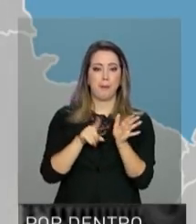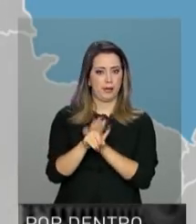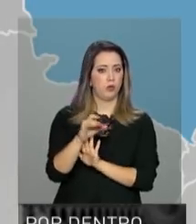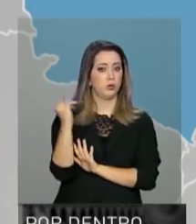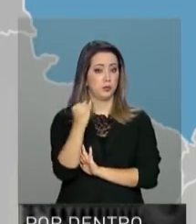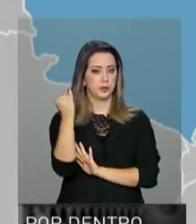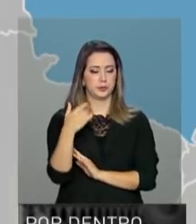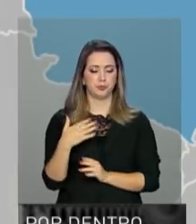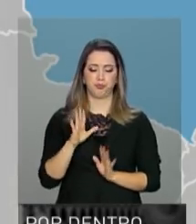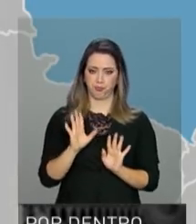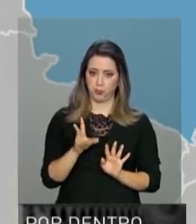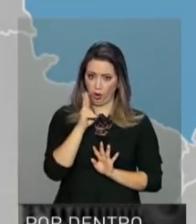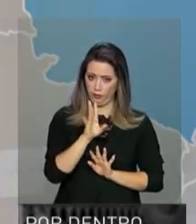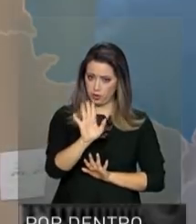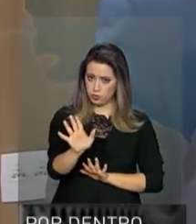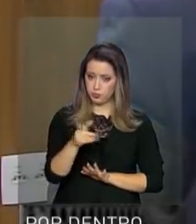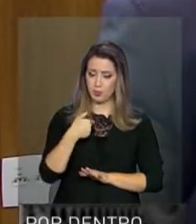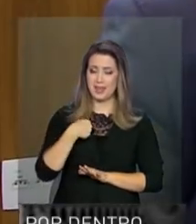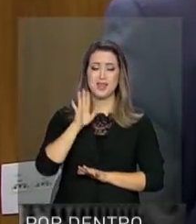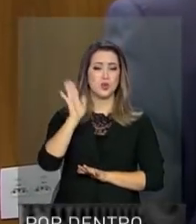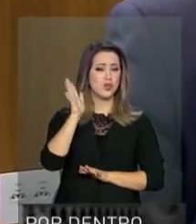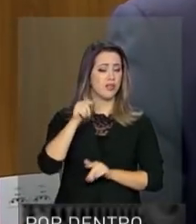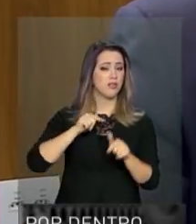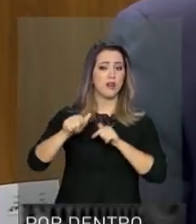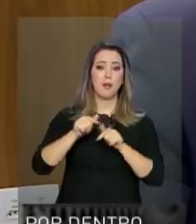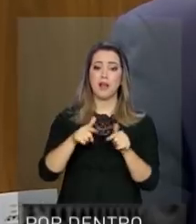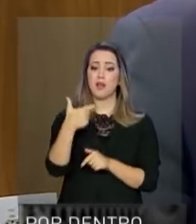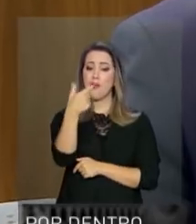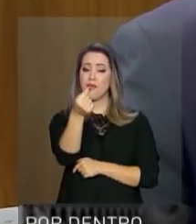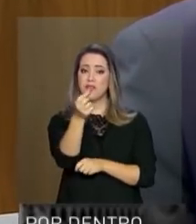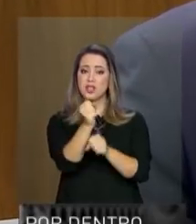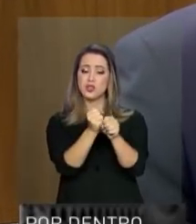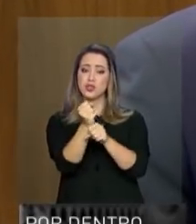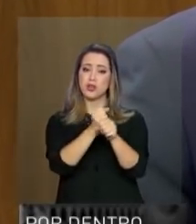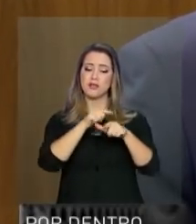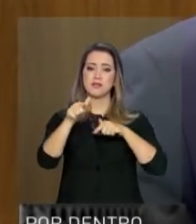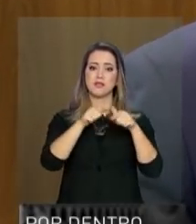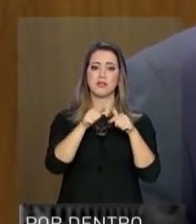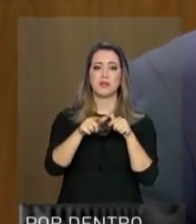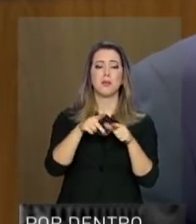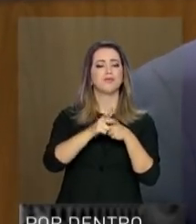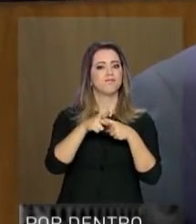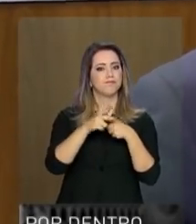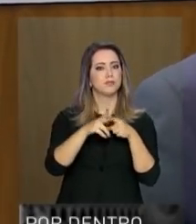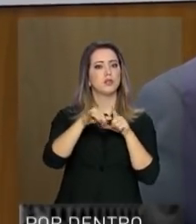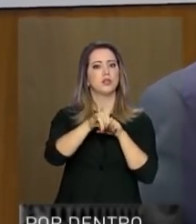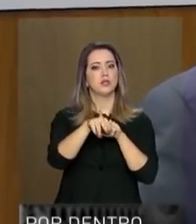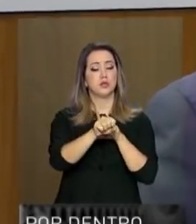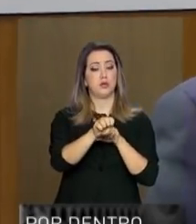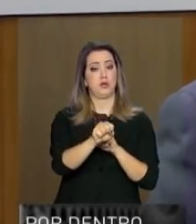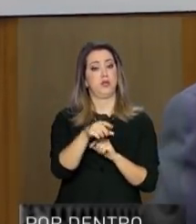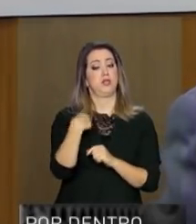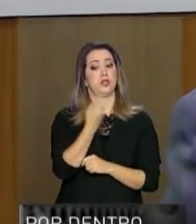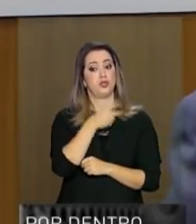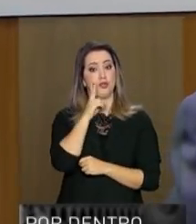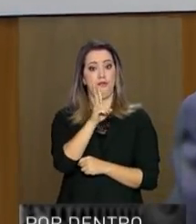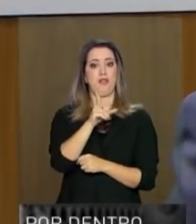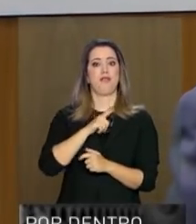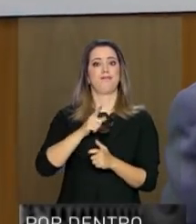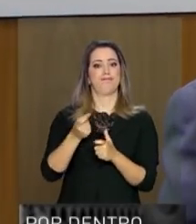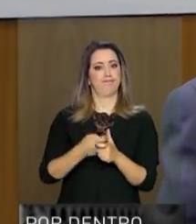eu trabalho com Previdência já há vários anos, já há mais de 20 anos que eu trabalho com Previdência, e desde então a gente já reconhece a existência de um déficit